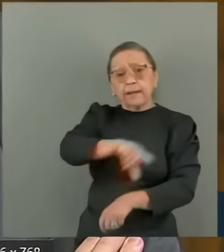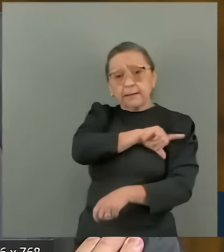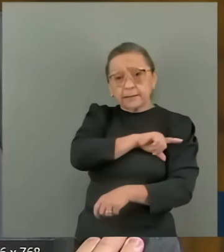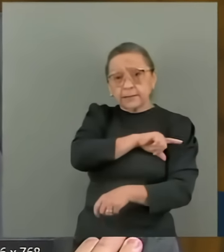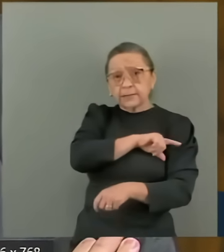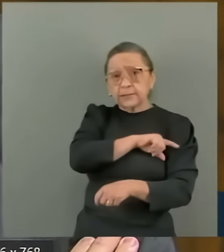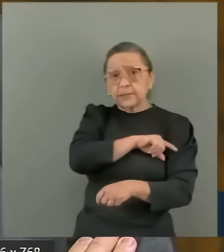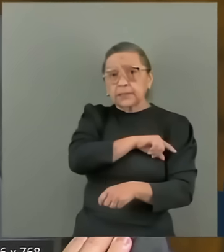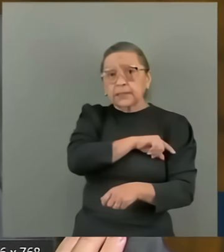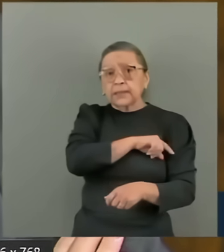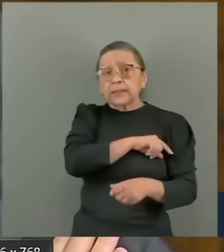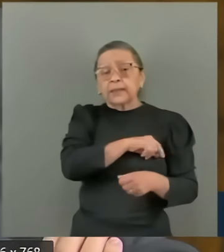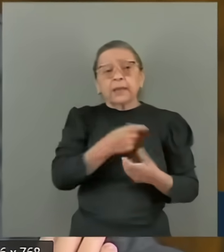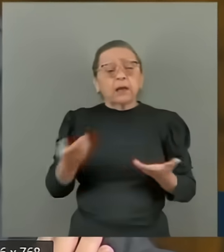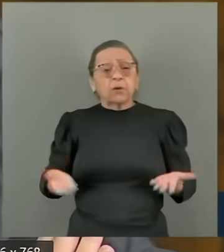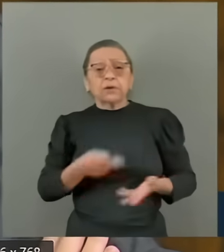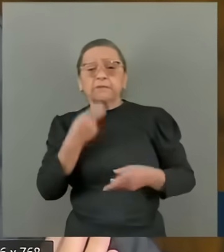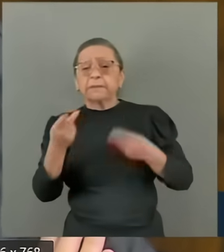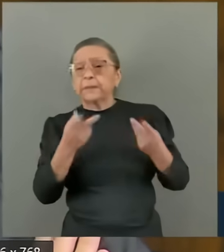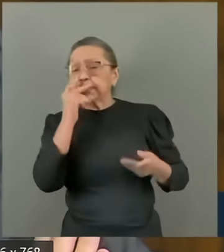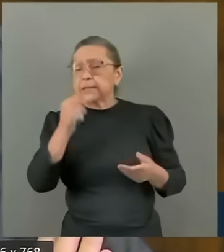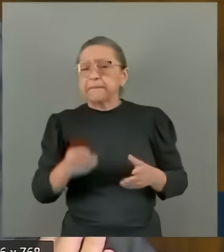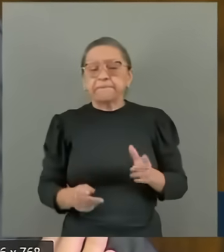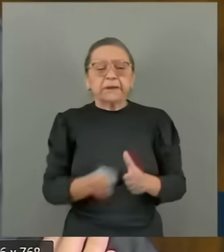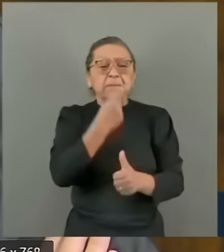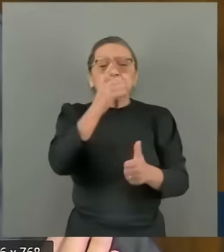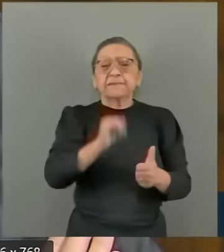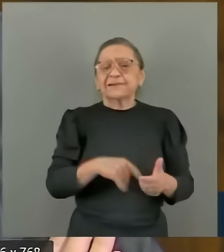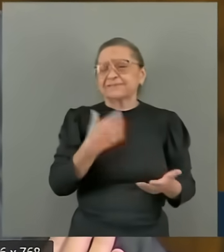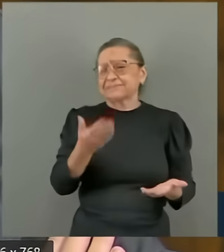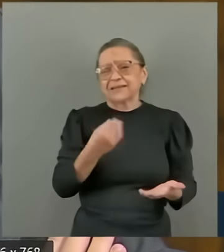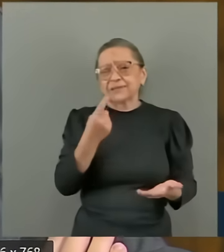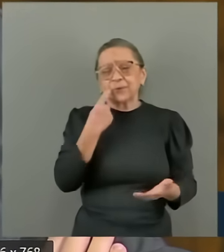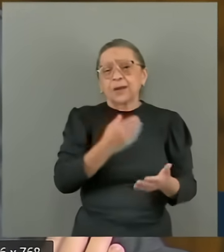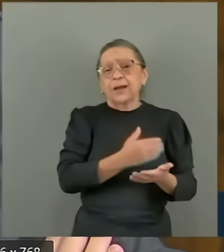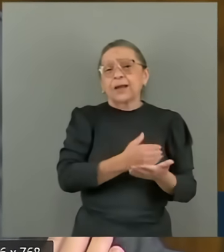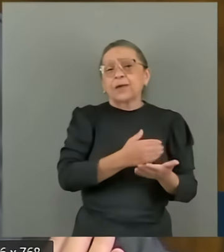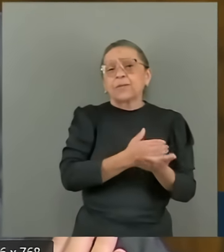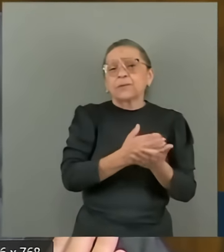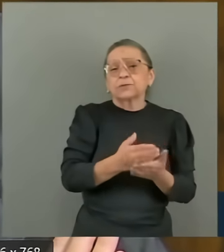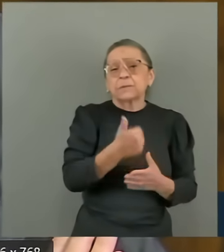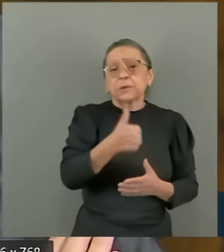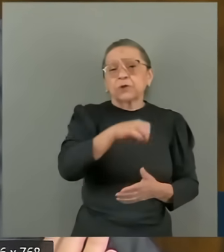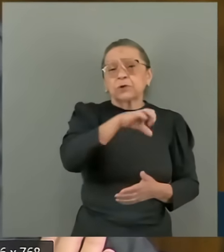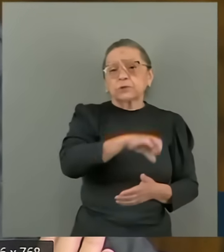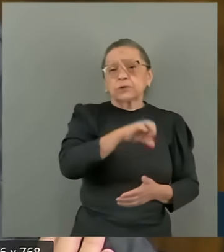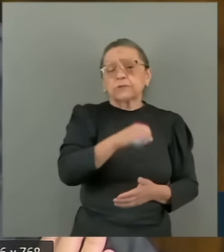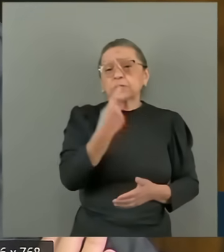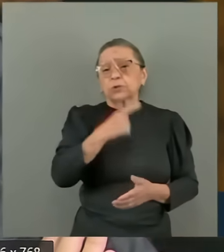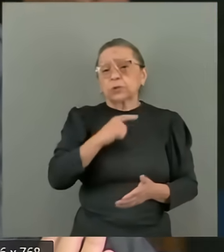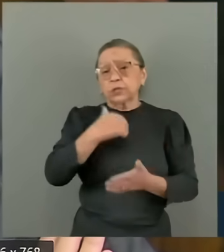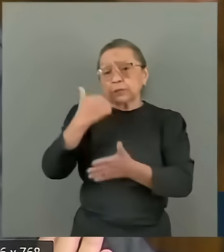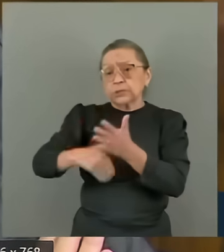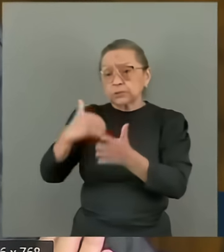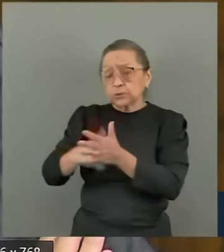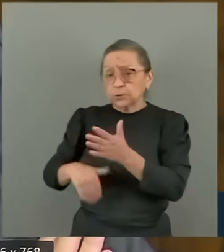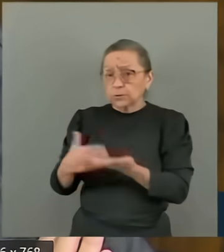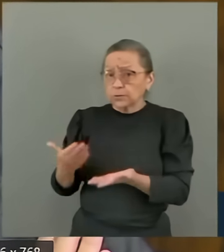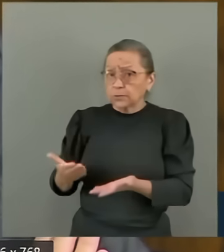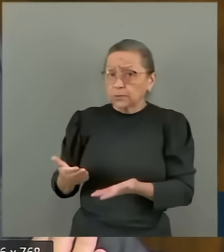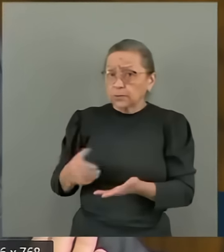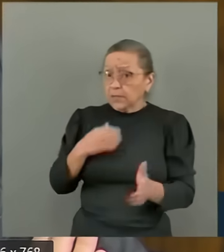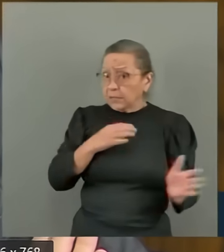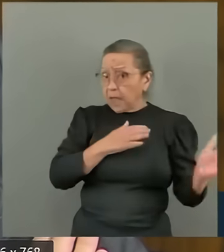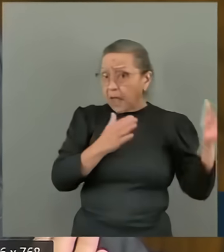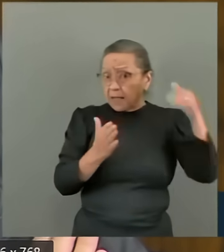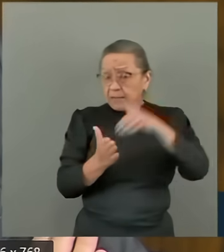se coloca aqui como se fosse uma coisa inusitada. Desde 1991 tem desconto associativo. E desse